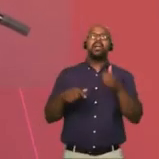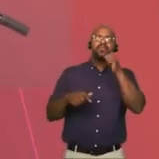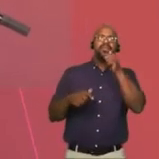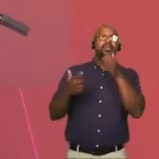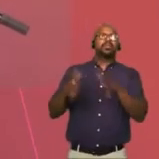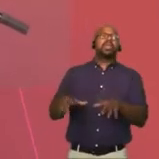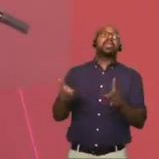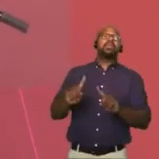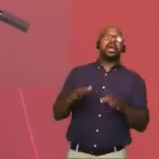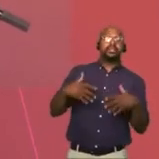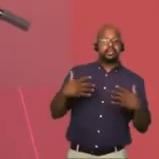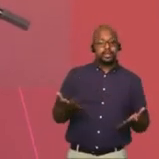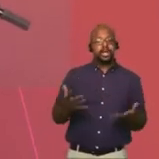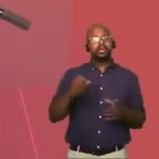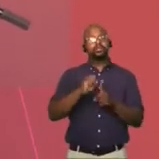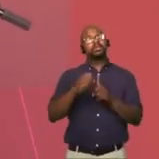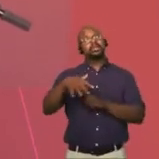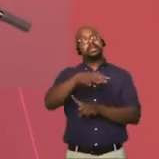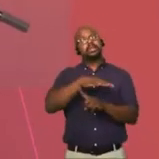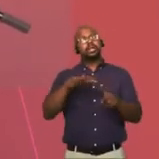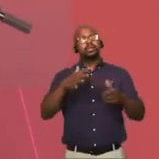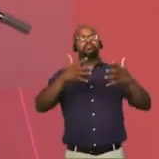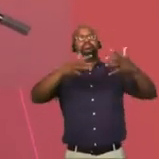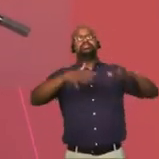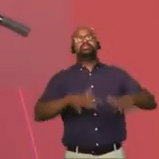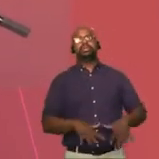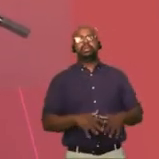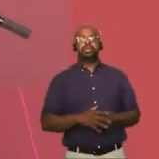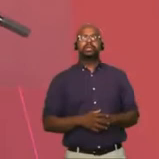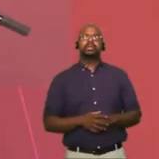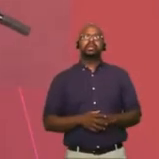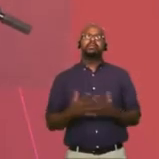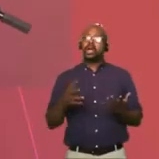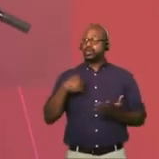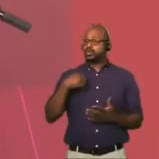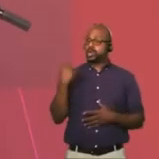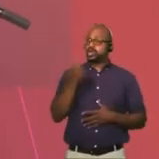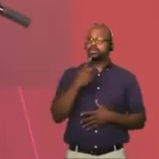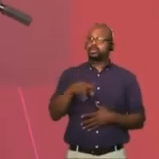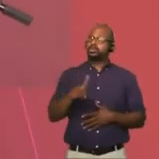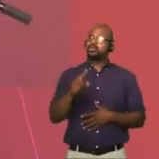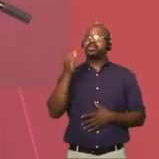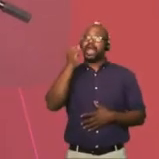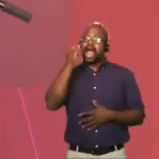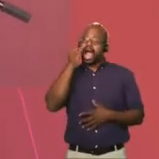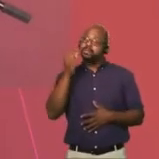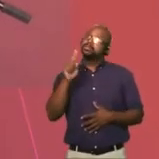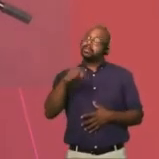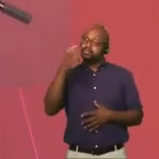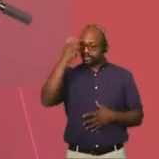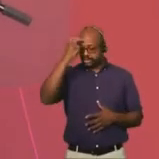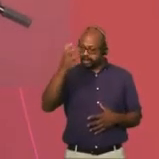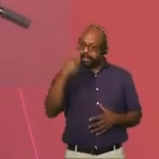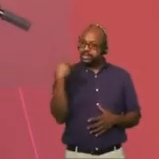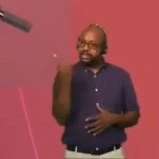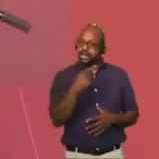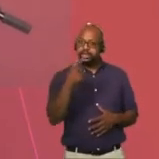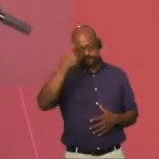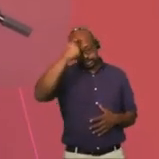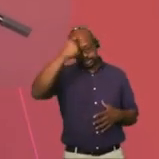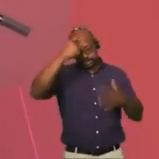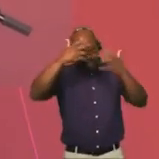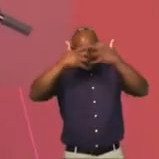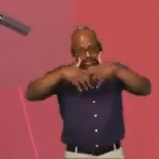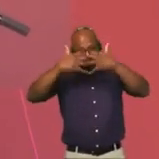fêmeas não quererem mais e as sociedades entrar em decadência na não somos ratos nós somos seres inteligentes nós somos seres